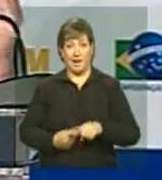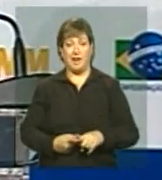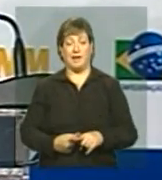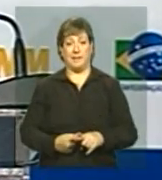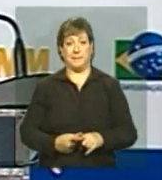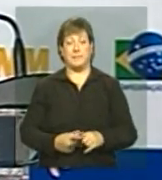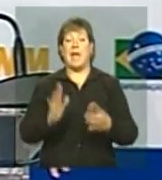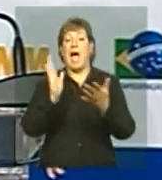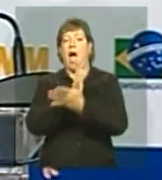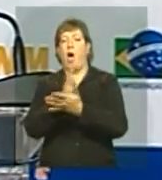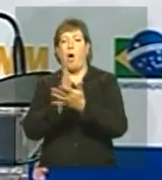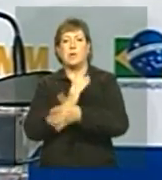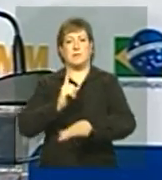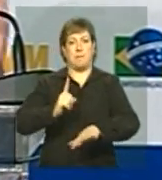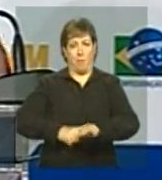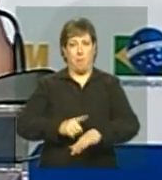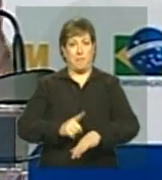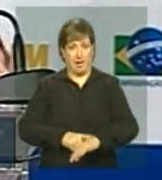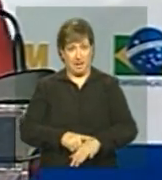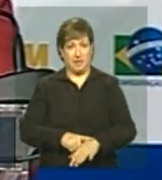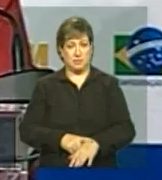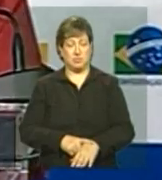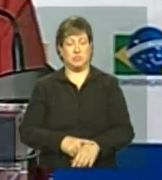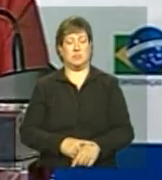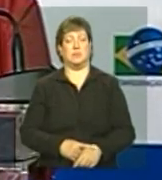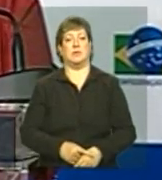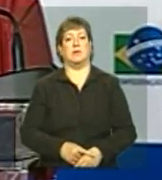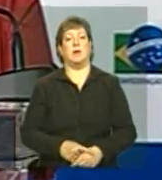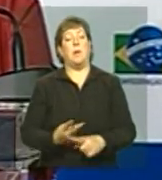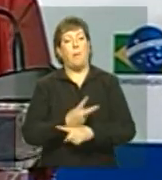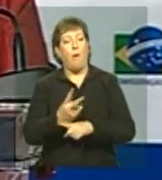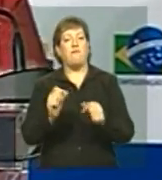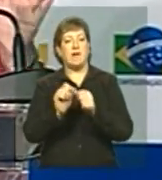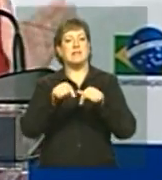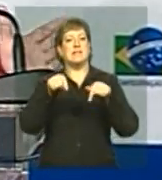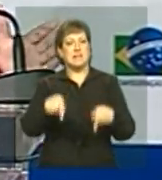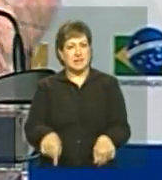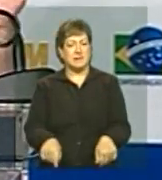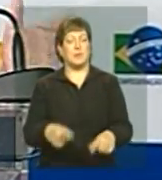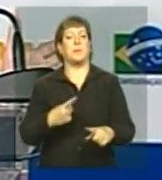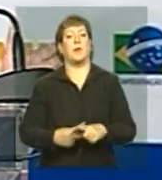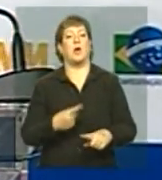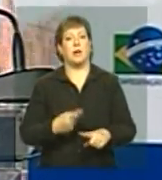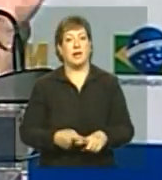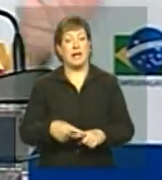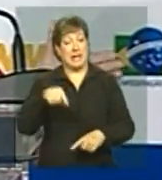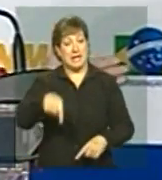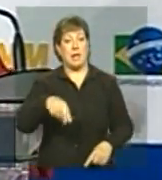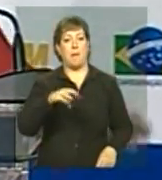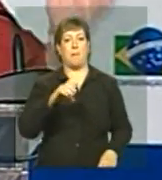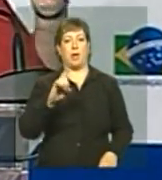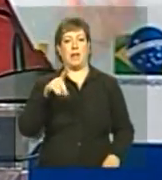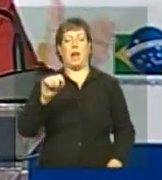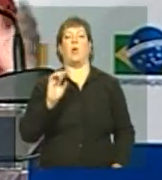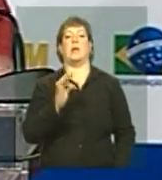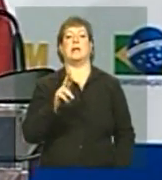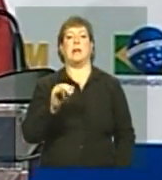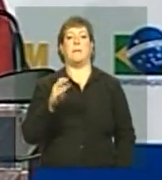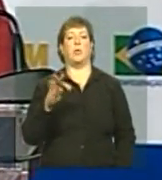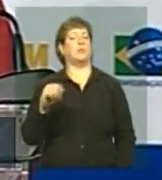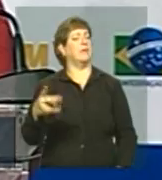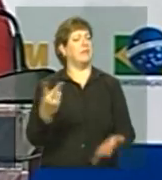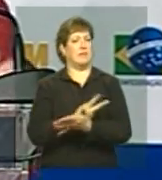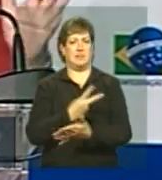em alguns momentos, se recorreu a esse mecanismo, porque esse modelo tributário é